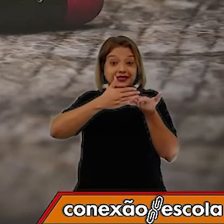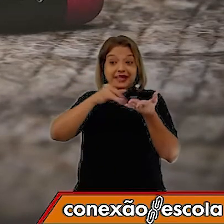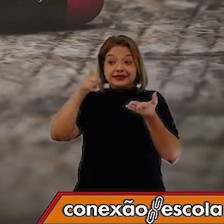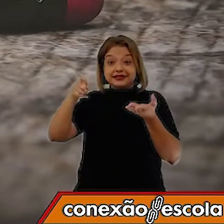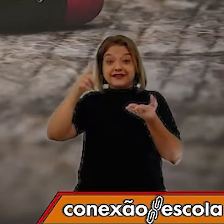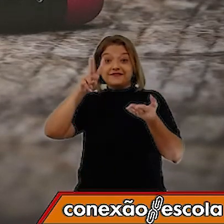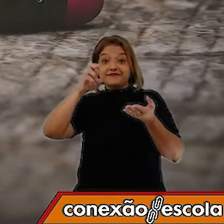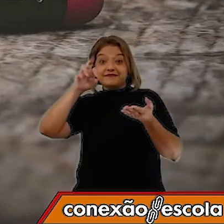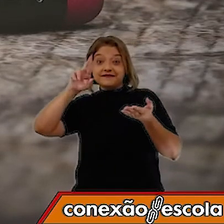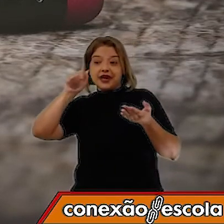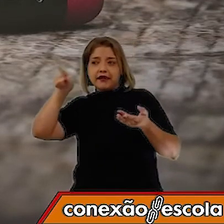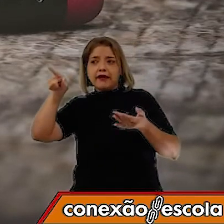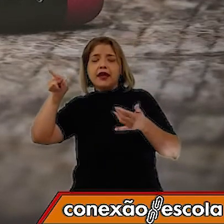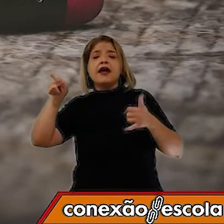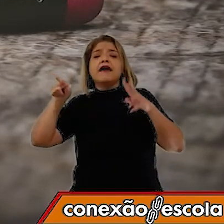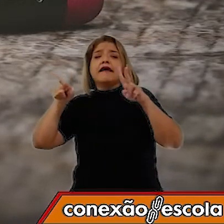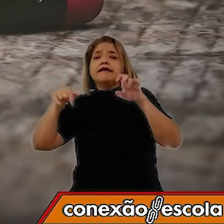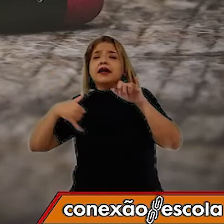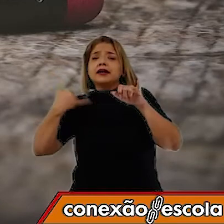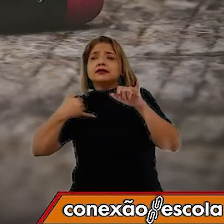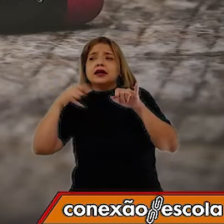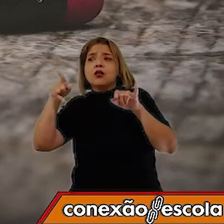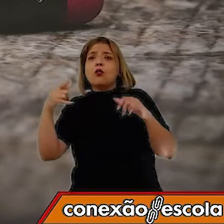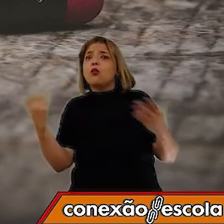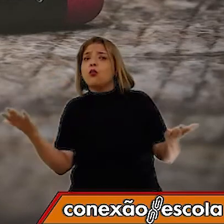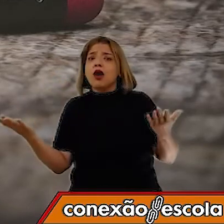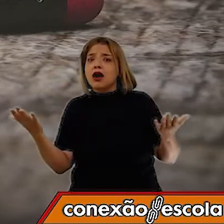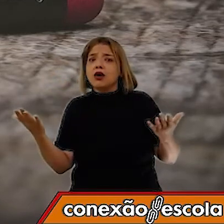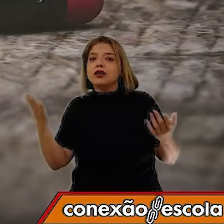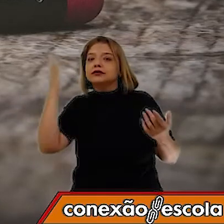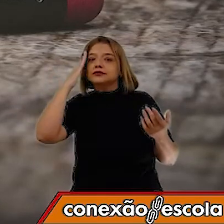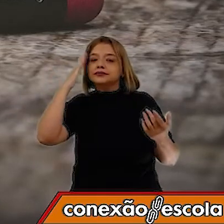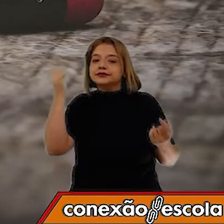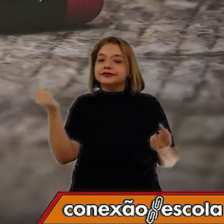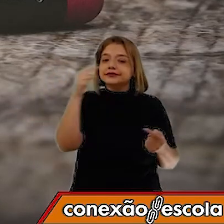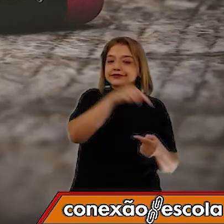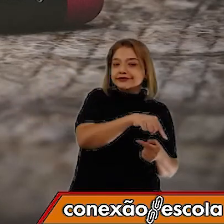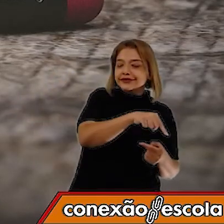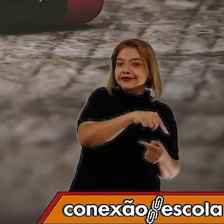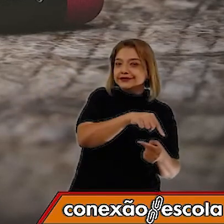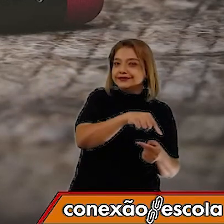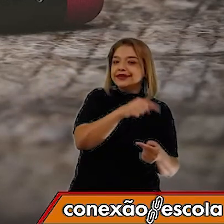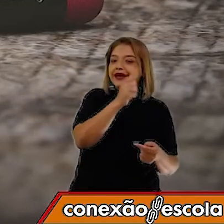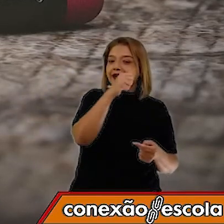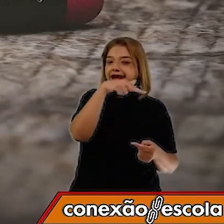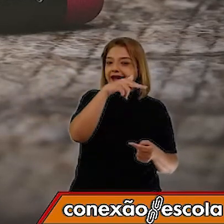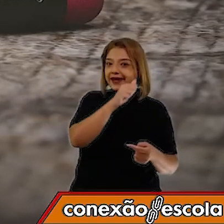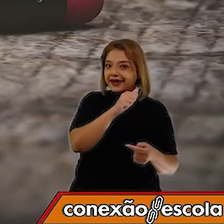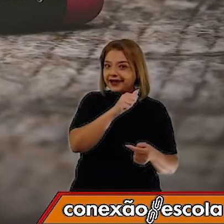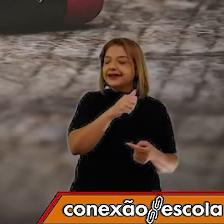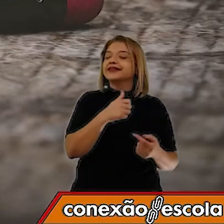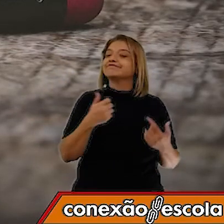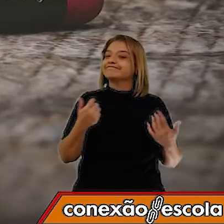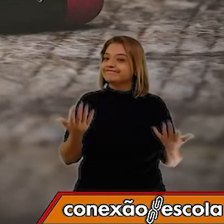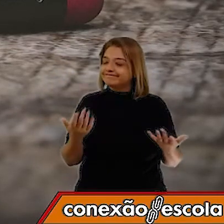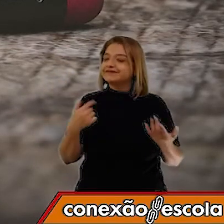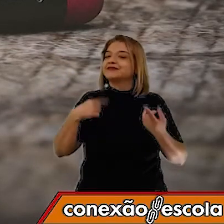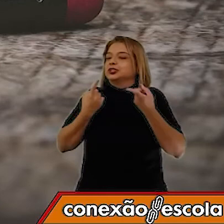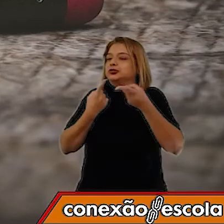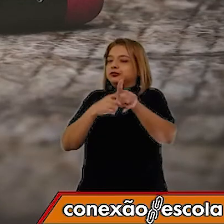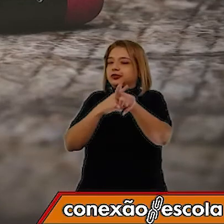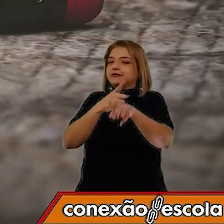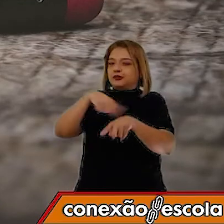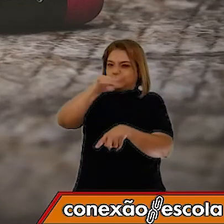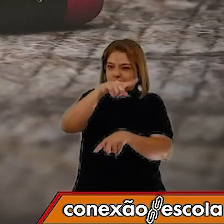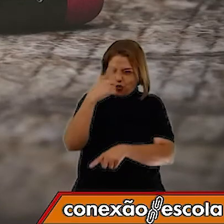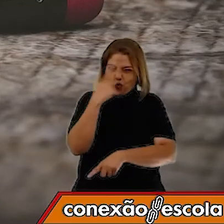Qual mesmo era a idade de Vera? Então, esse é o desafio. Será que você vai